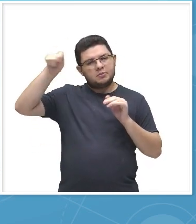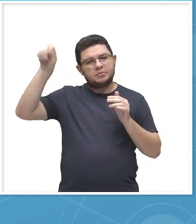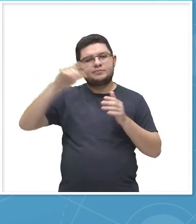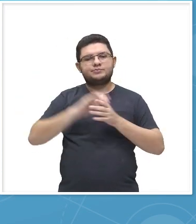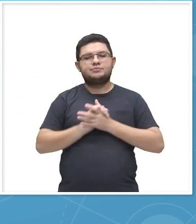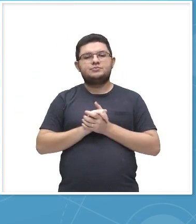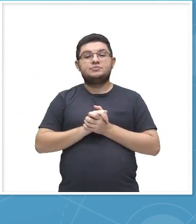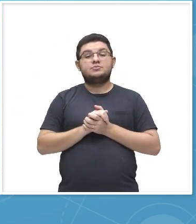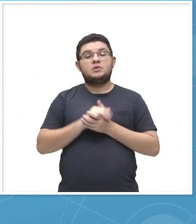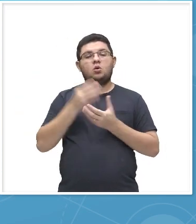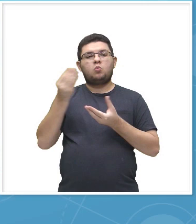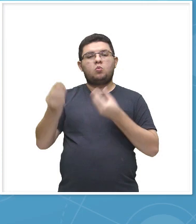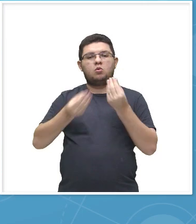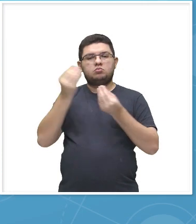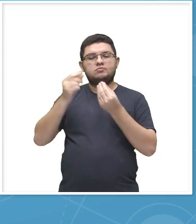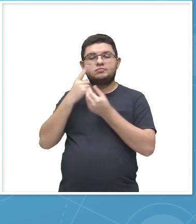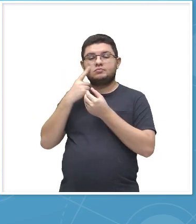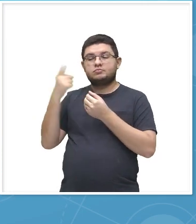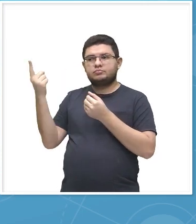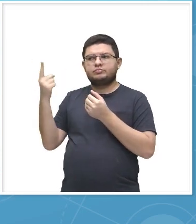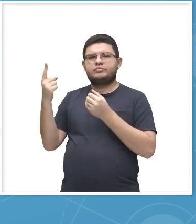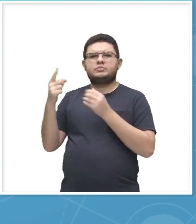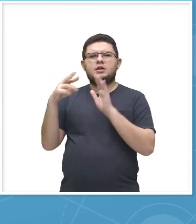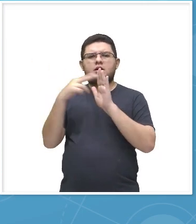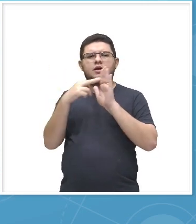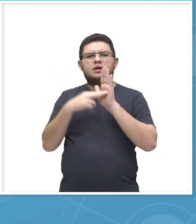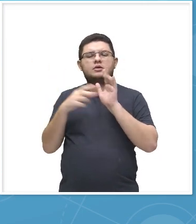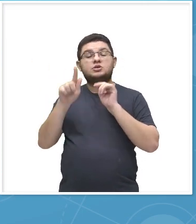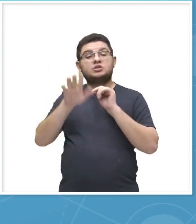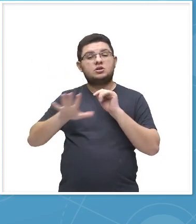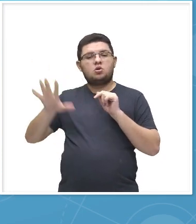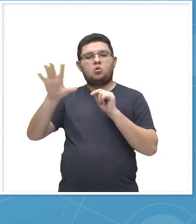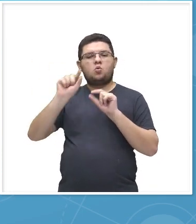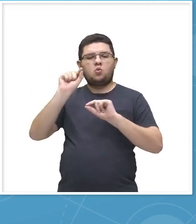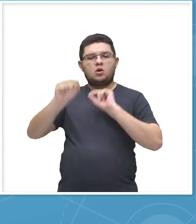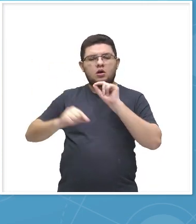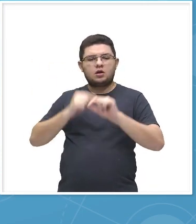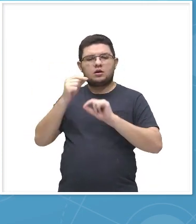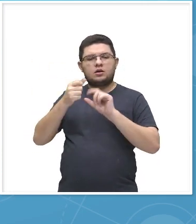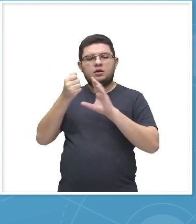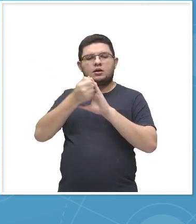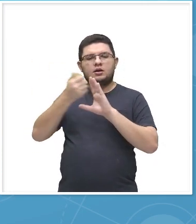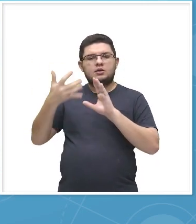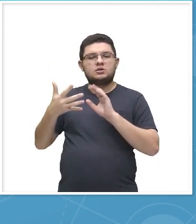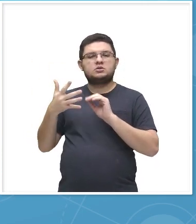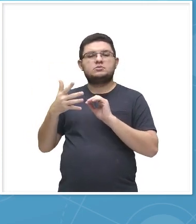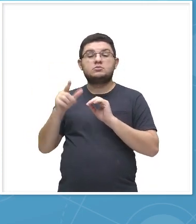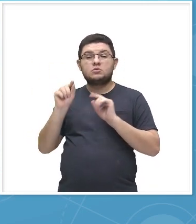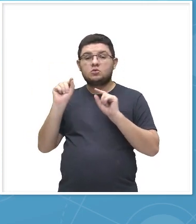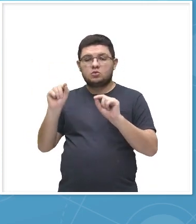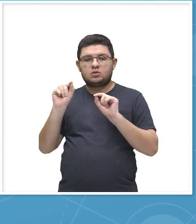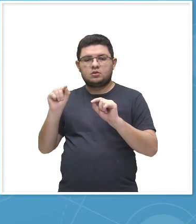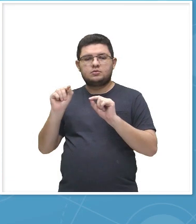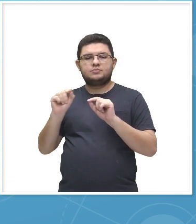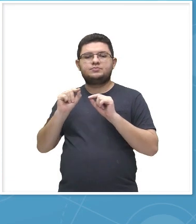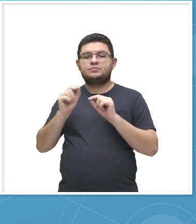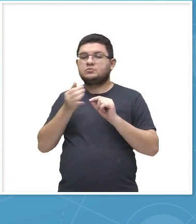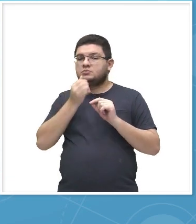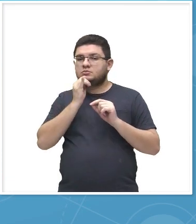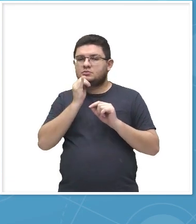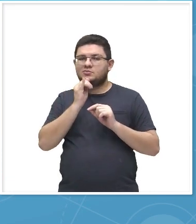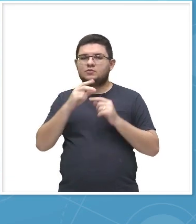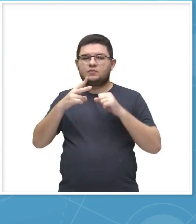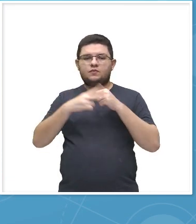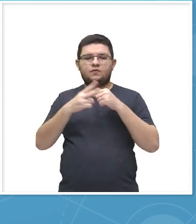Quando é a regra geral é uma característica de Regra geral lá na terceira pessoa do singular por exemplo wereworld